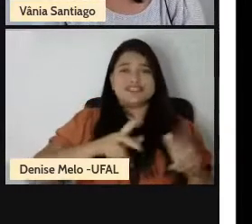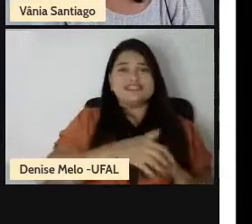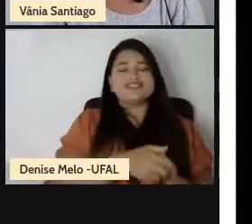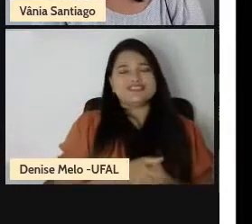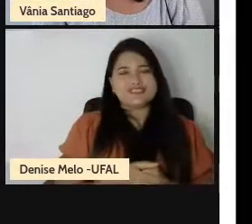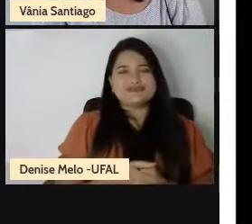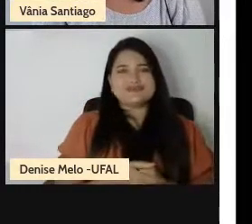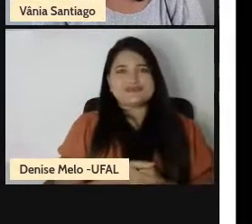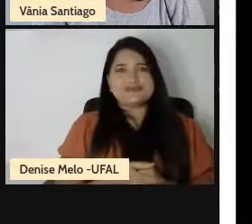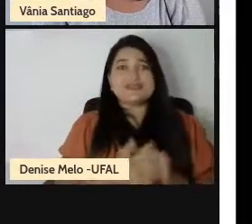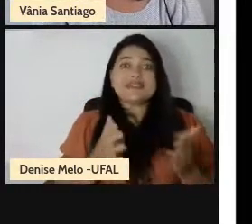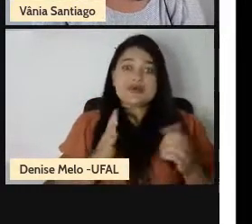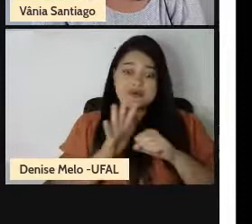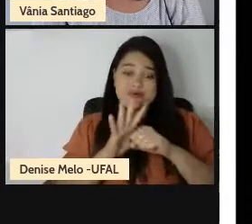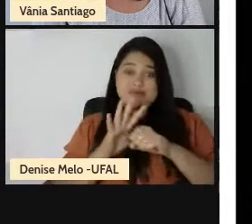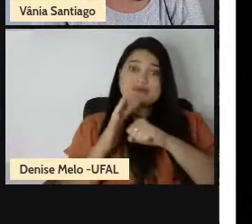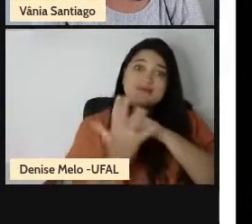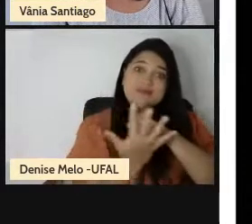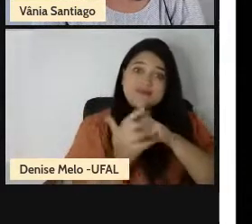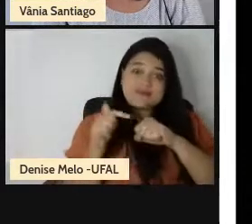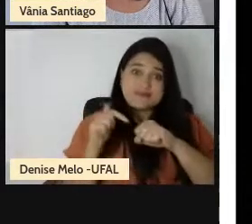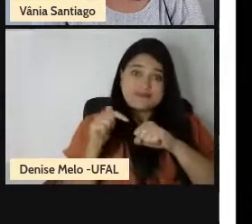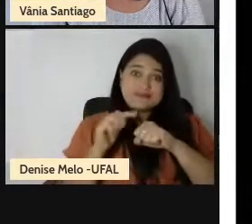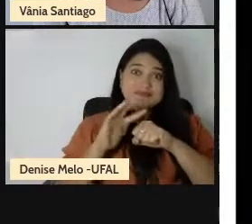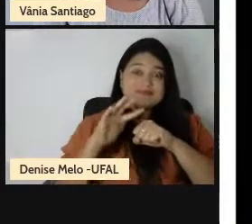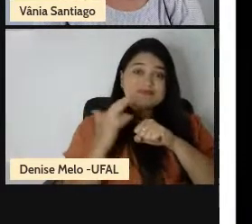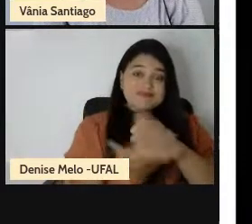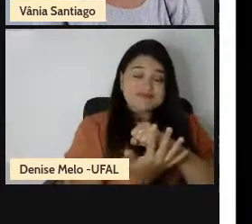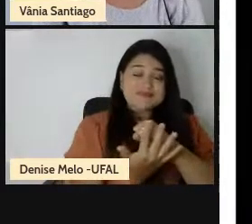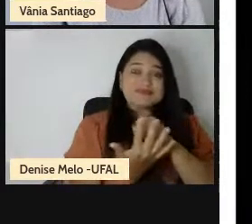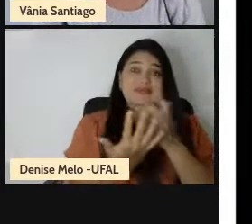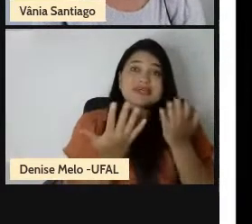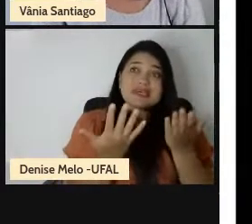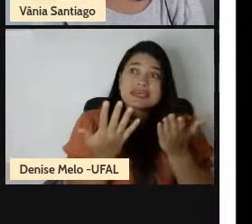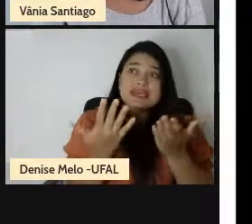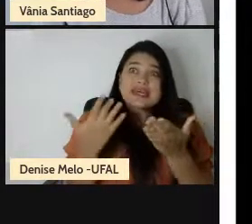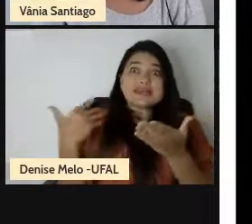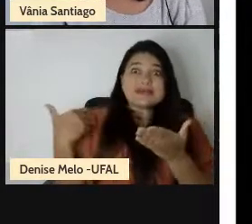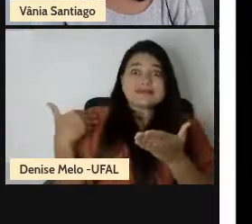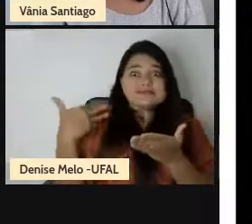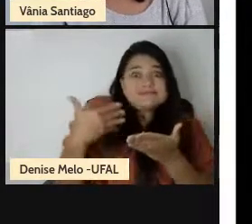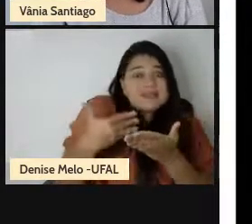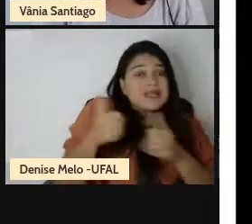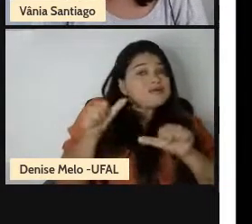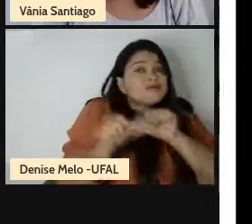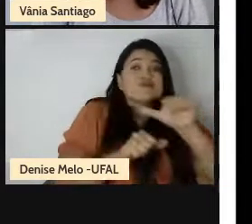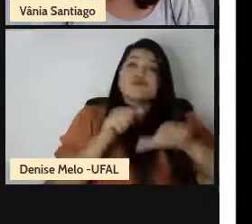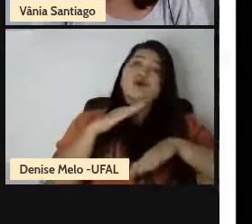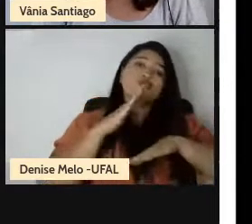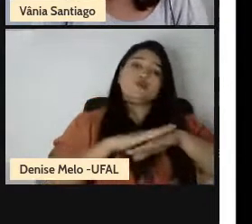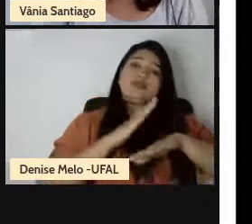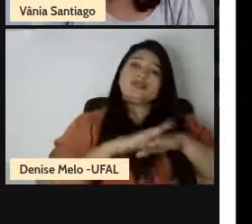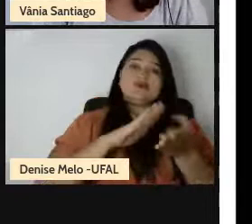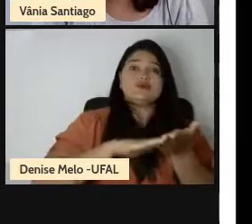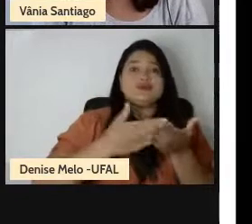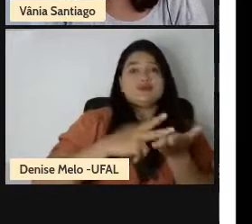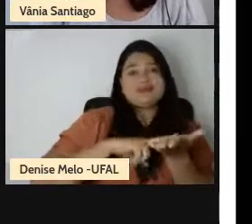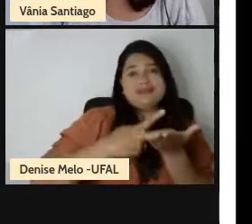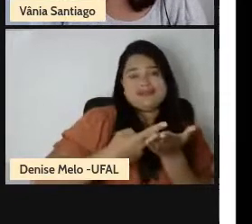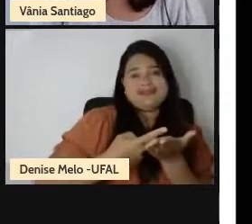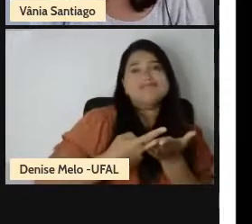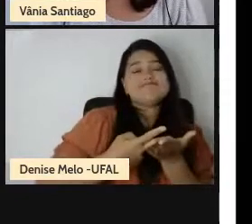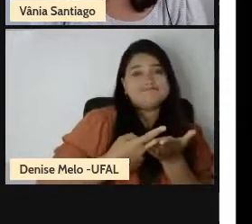Então, a pandemia, ela veio mudar a atuação do tradutor-intérprete, porém, a gente não